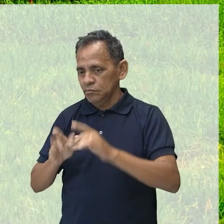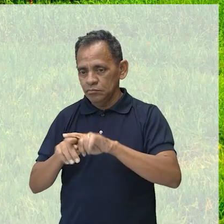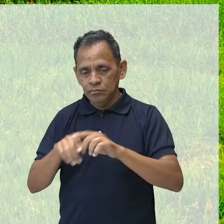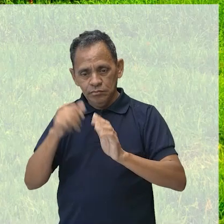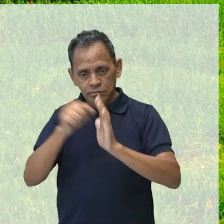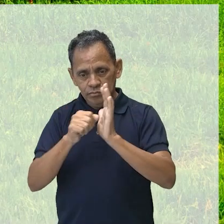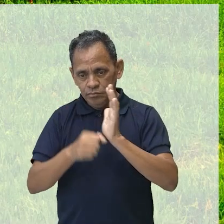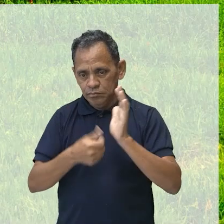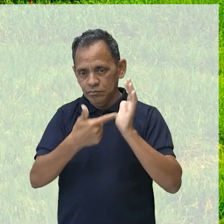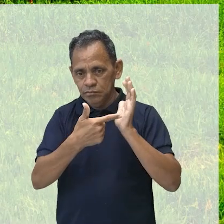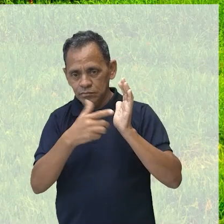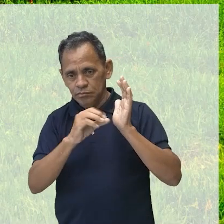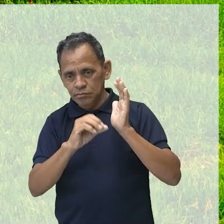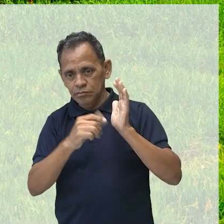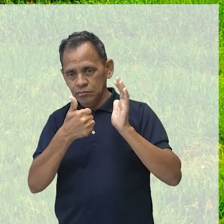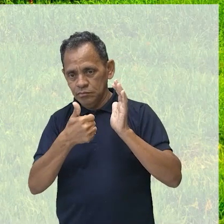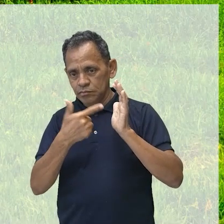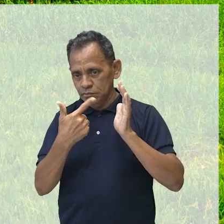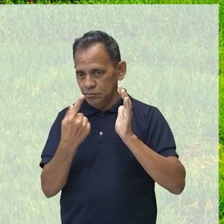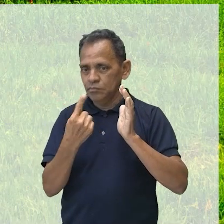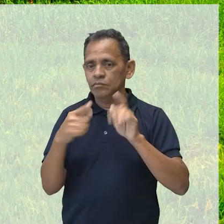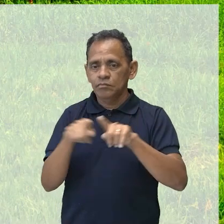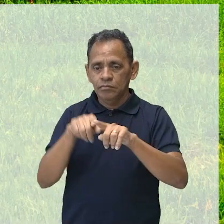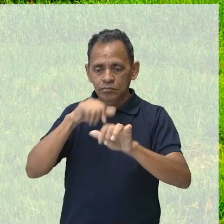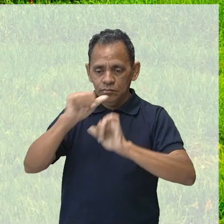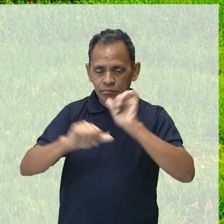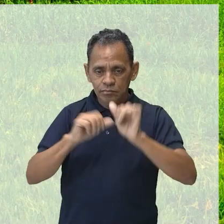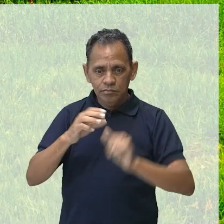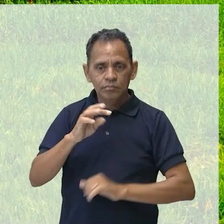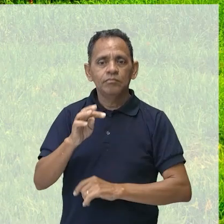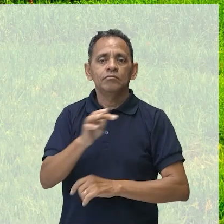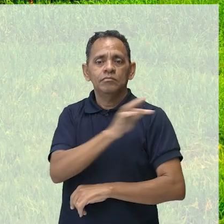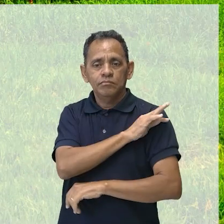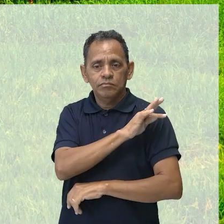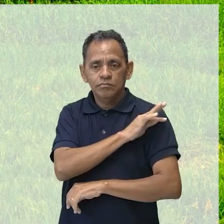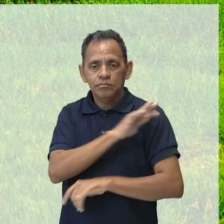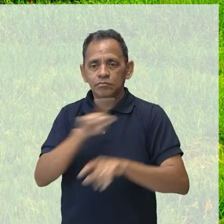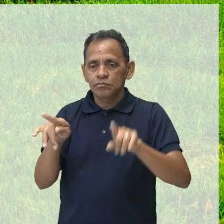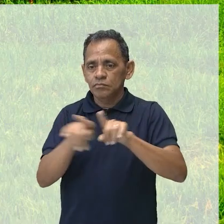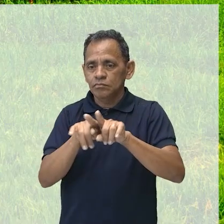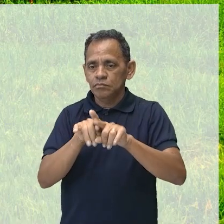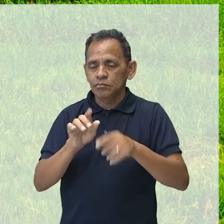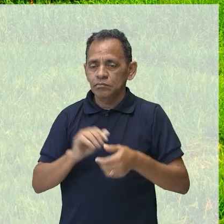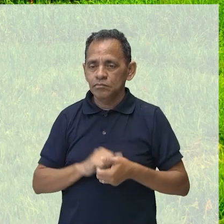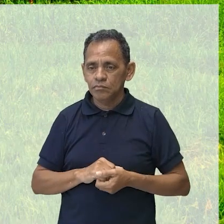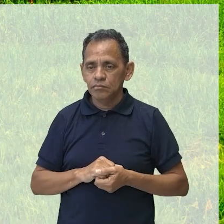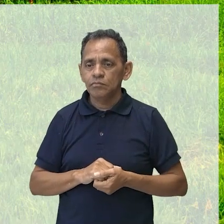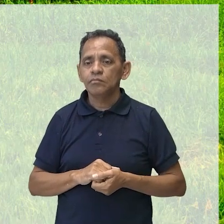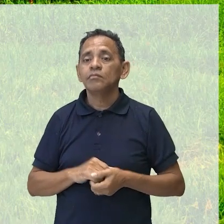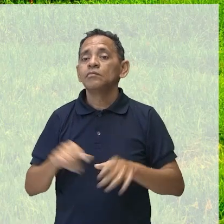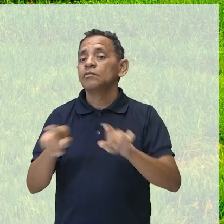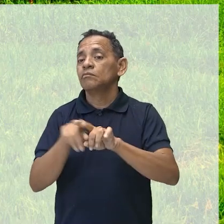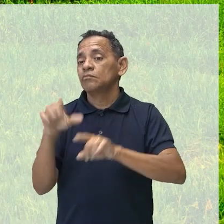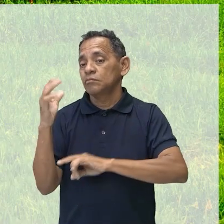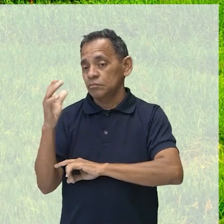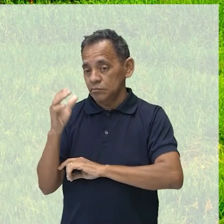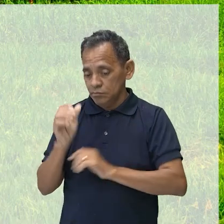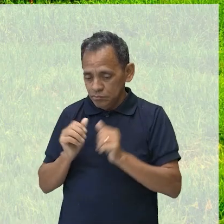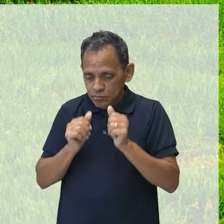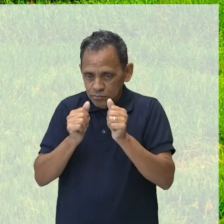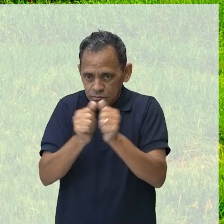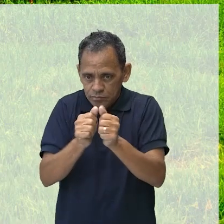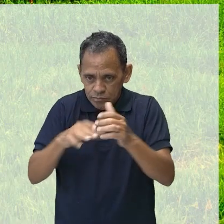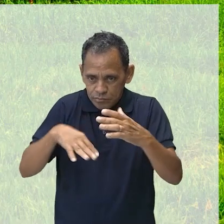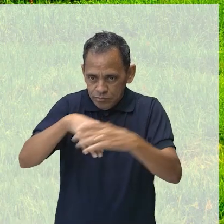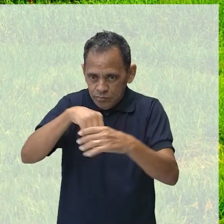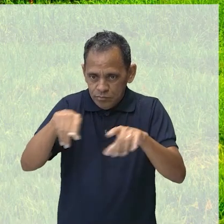Então, essas mudanças com a utilização de técnicas, né? E também na ciência vai estar em conjunto com esses